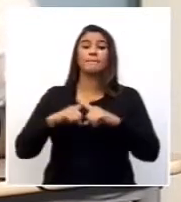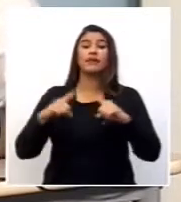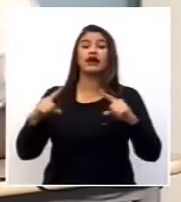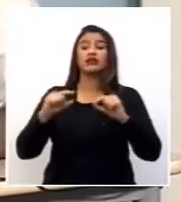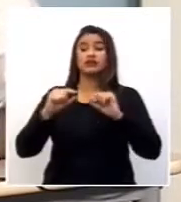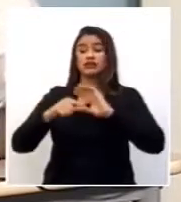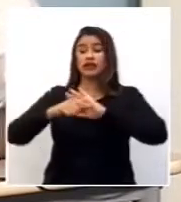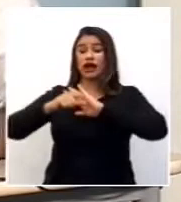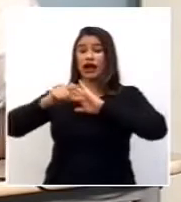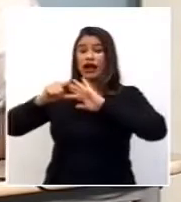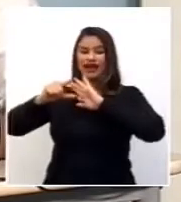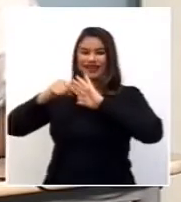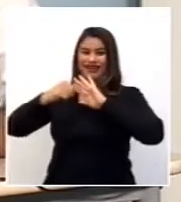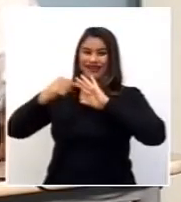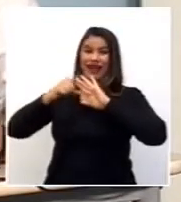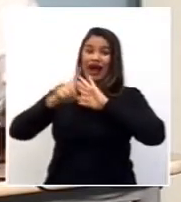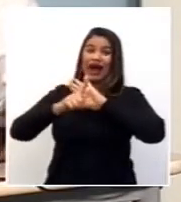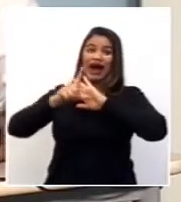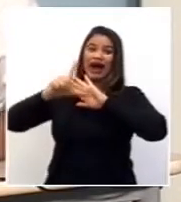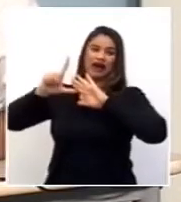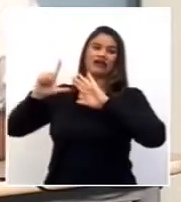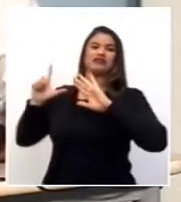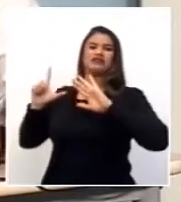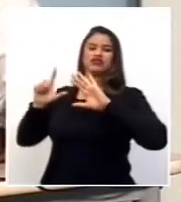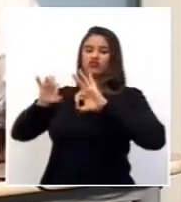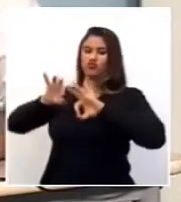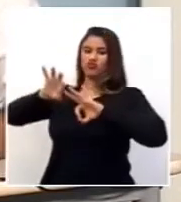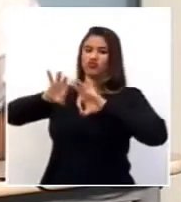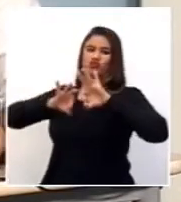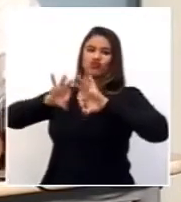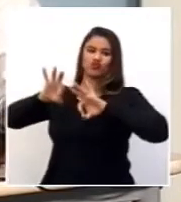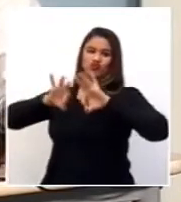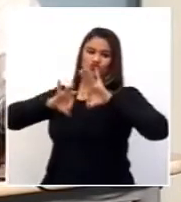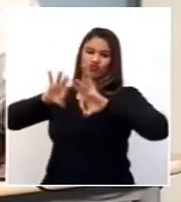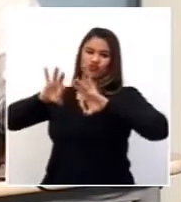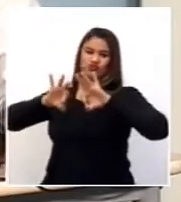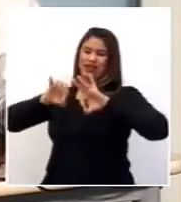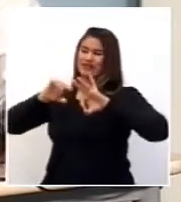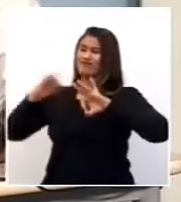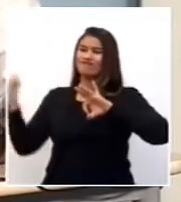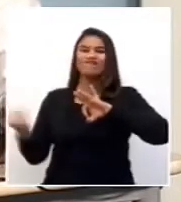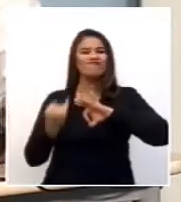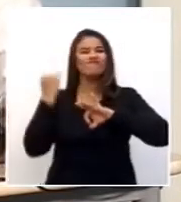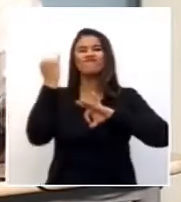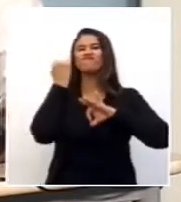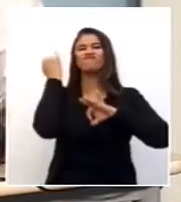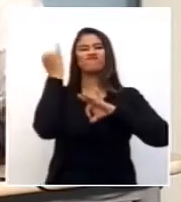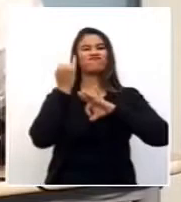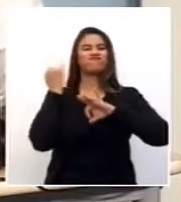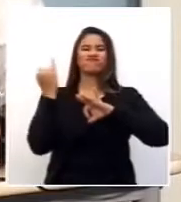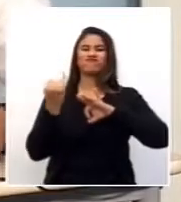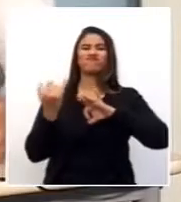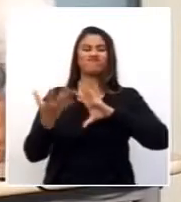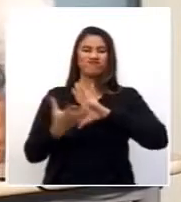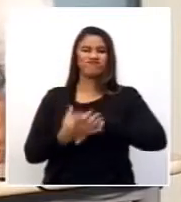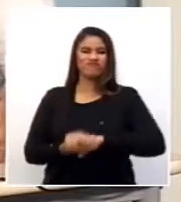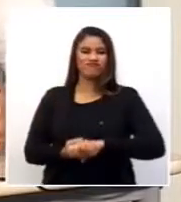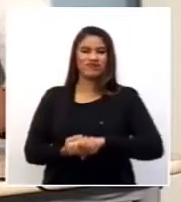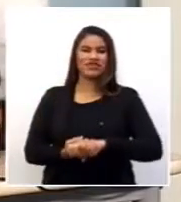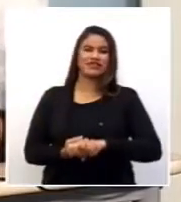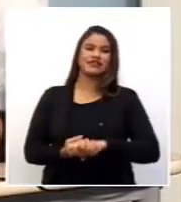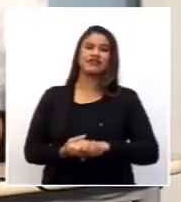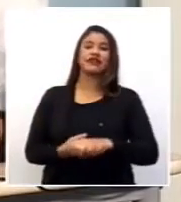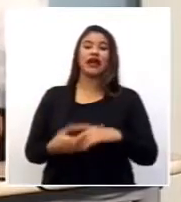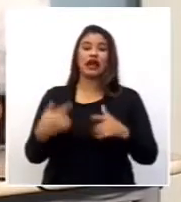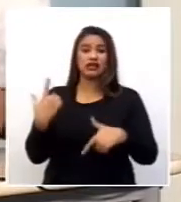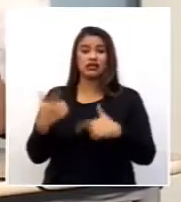planejamento da sua aula. Isso é fundamental, importantíssimo e imprescindível para você poder